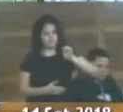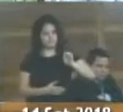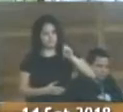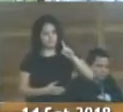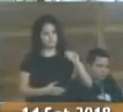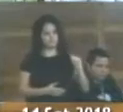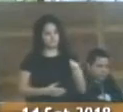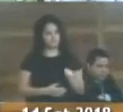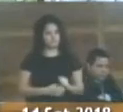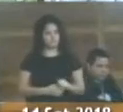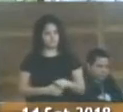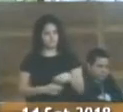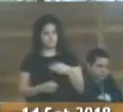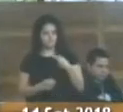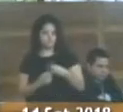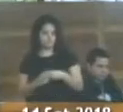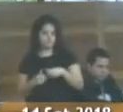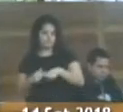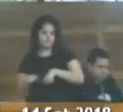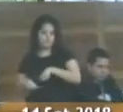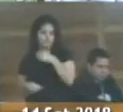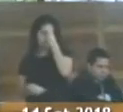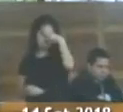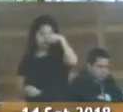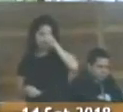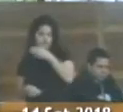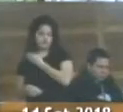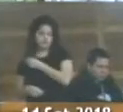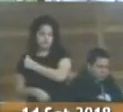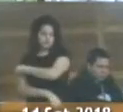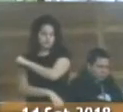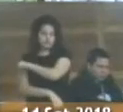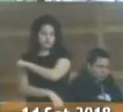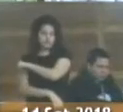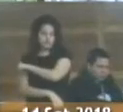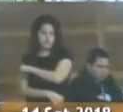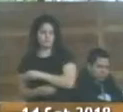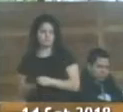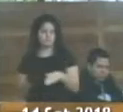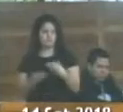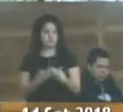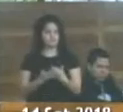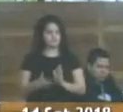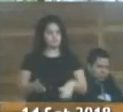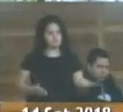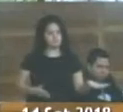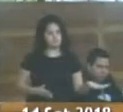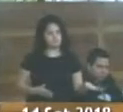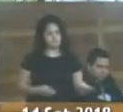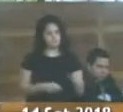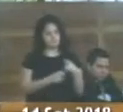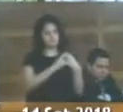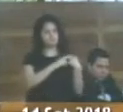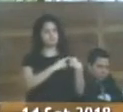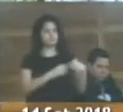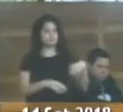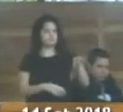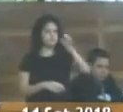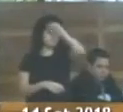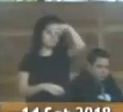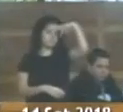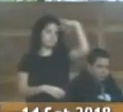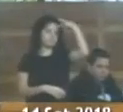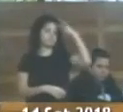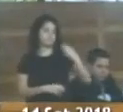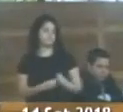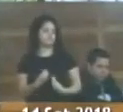passou a ser responsabilidade do Estado, e o ensino fundamental, que passou a ser responsabilidade do município. Como